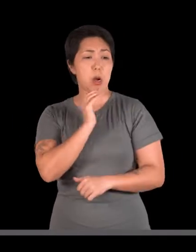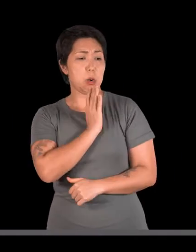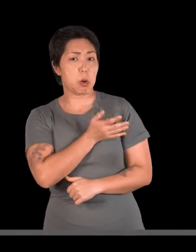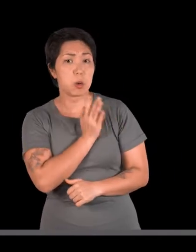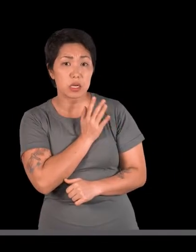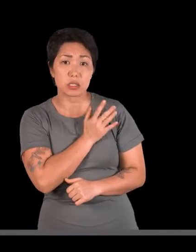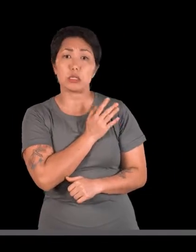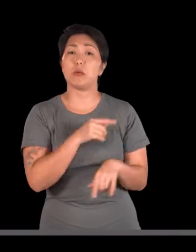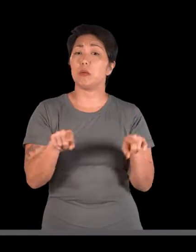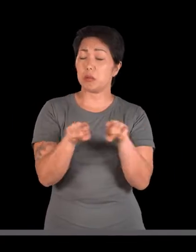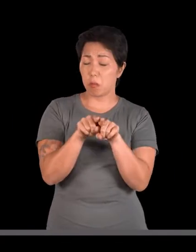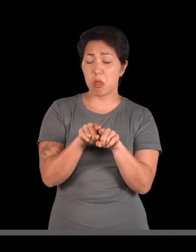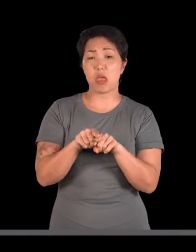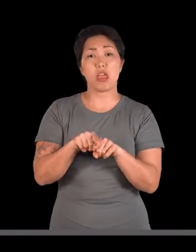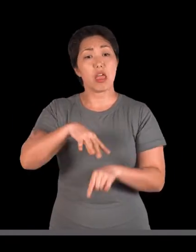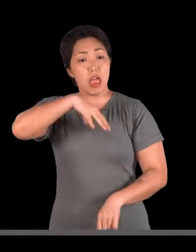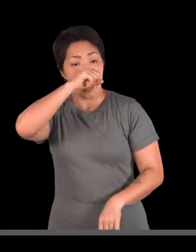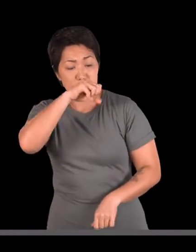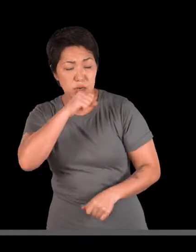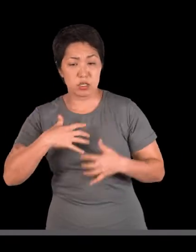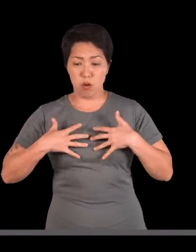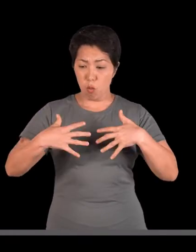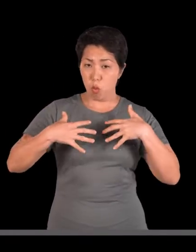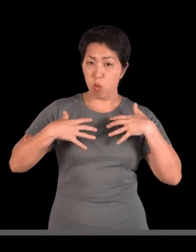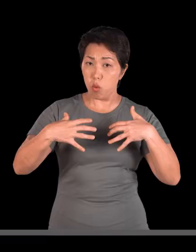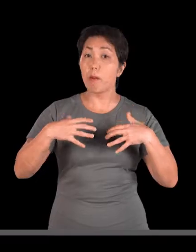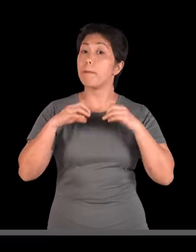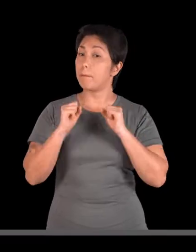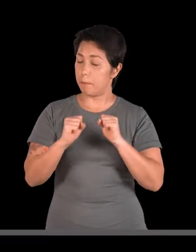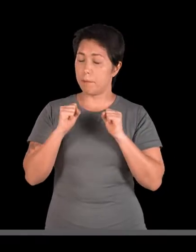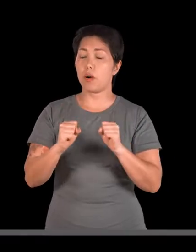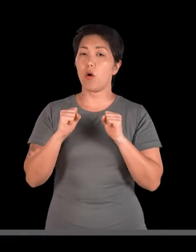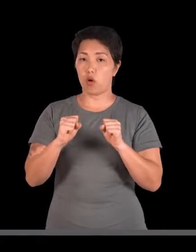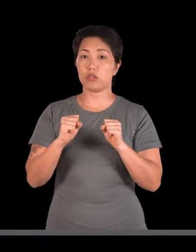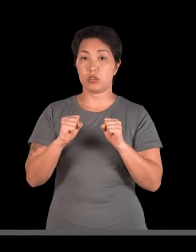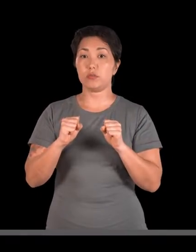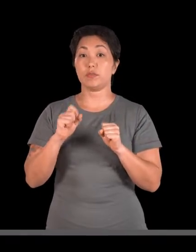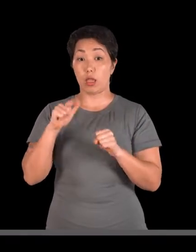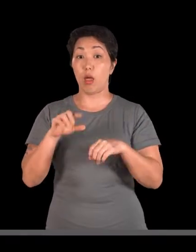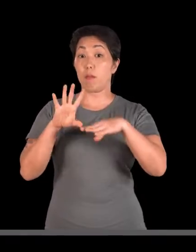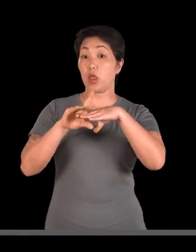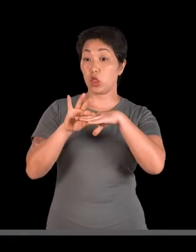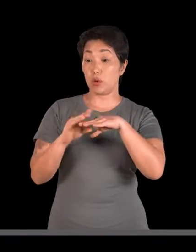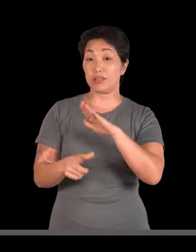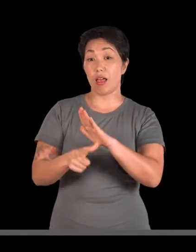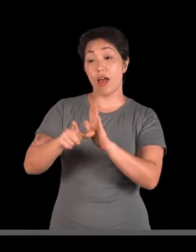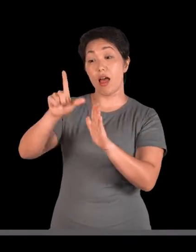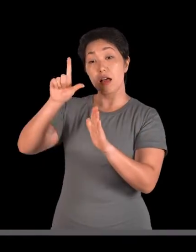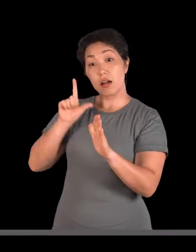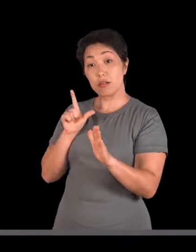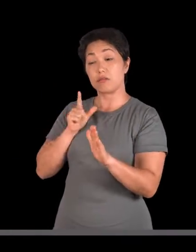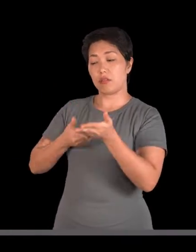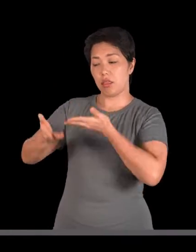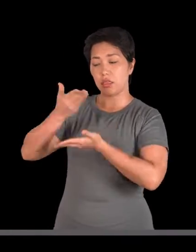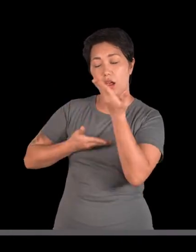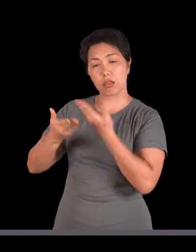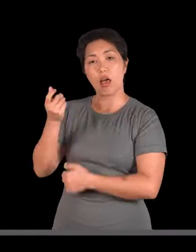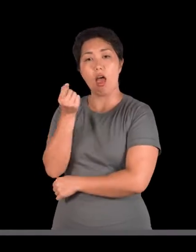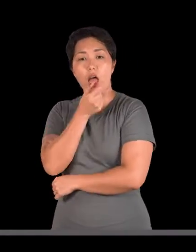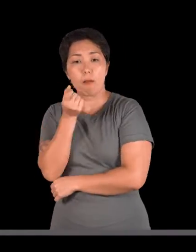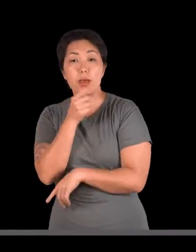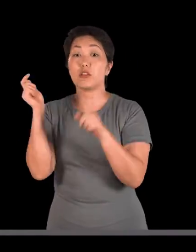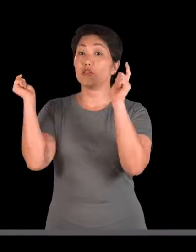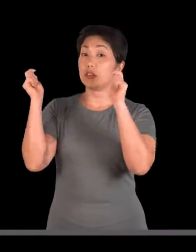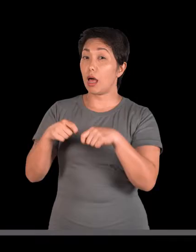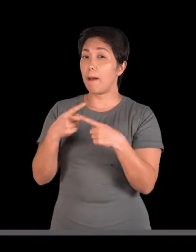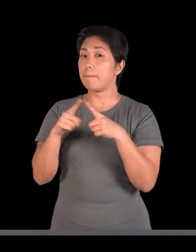sistema cardiovascular, né? Afetando o coração. Então, assim, é uma doença perfeitamente tratável com antibióticos,